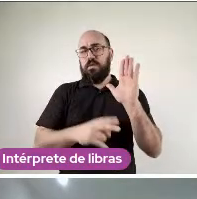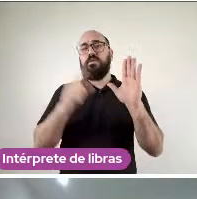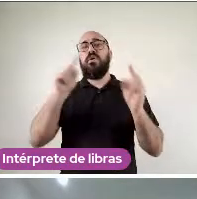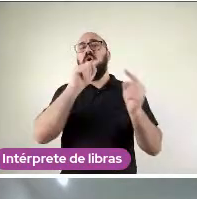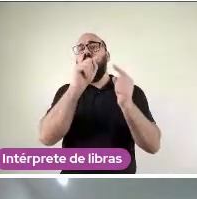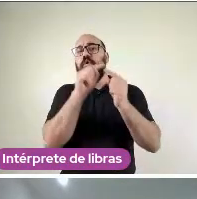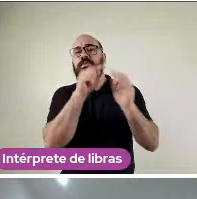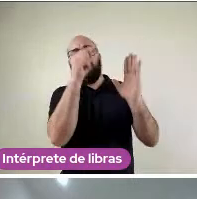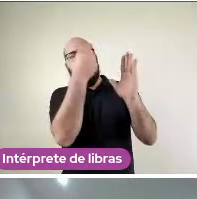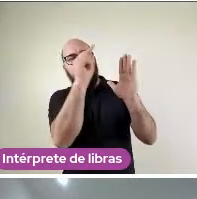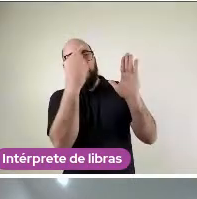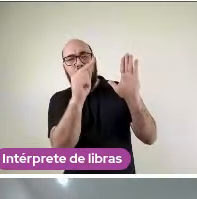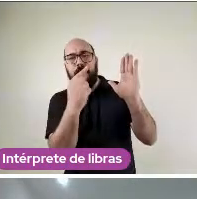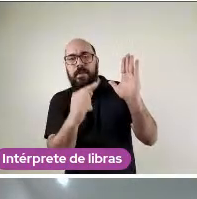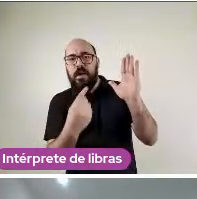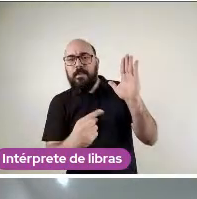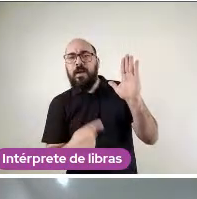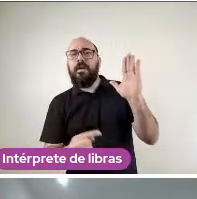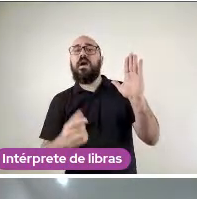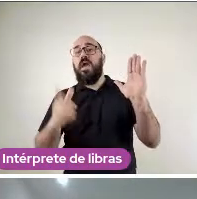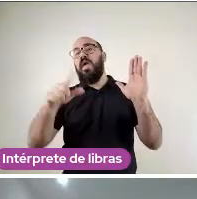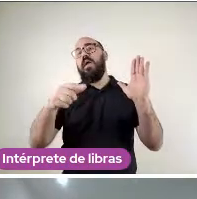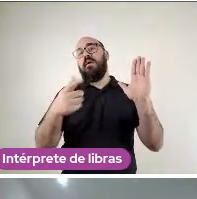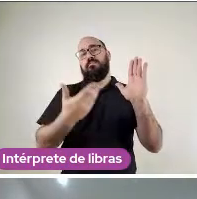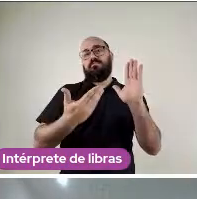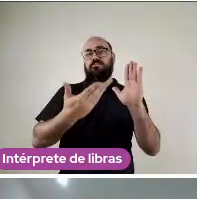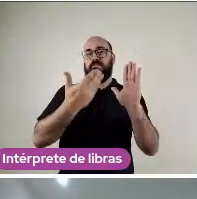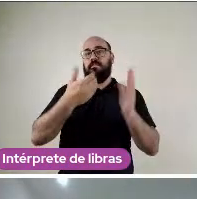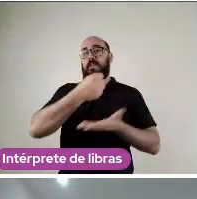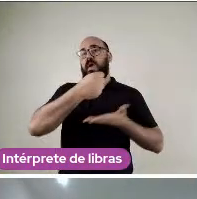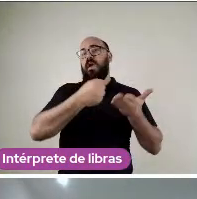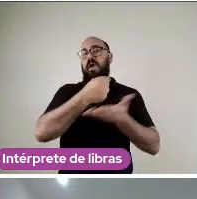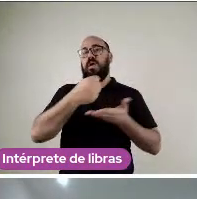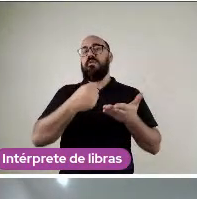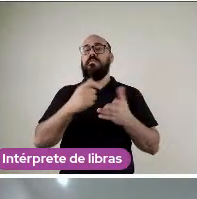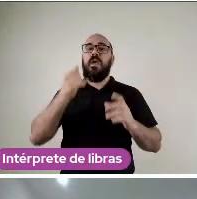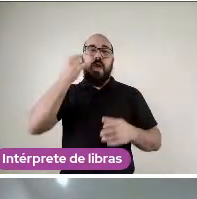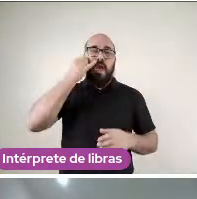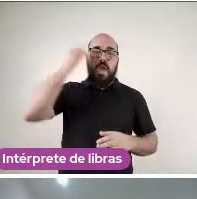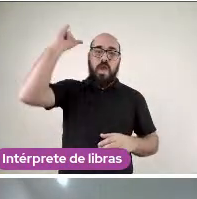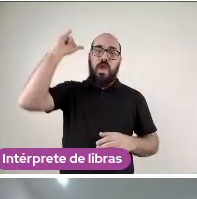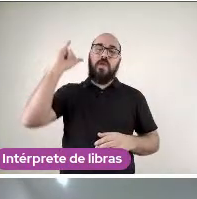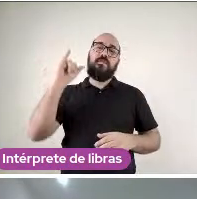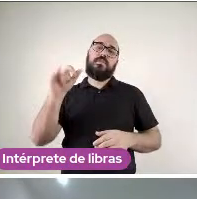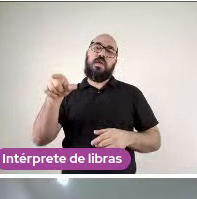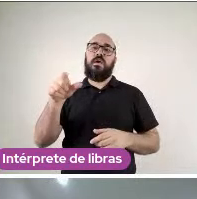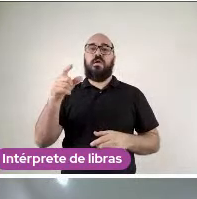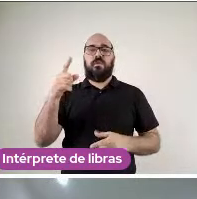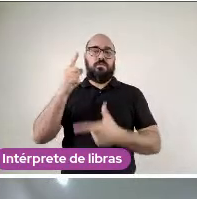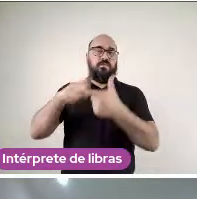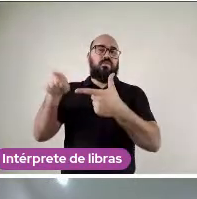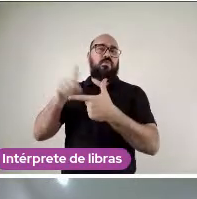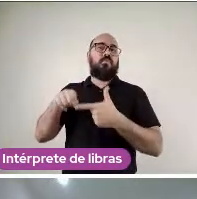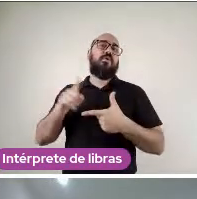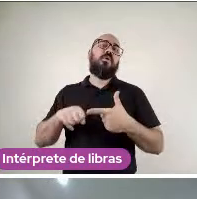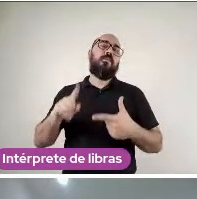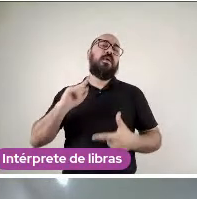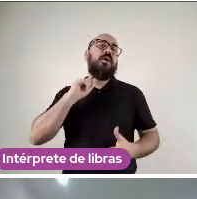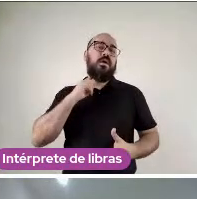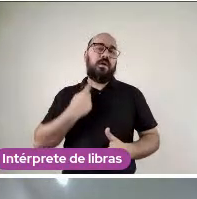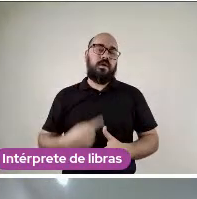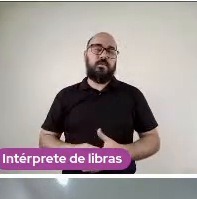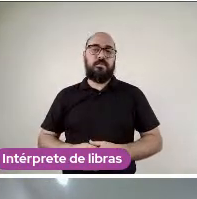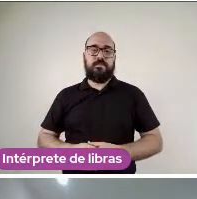desenvolvimento sustentável como base, alicerce para essas ações de mitigação. E dentro desse Plano de